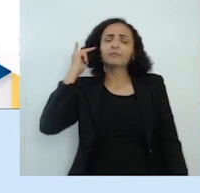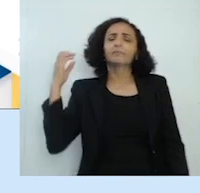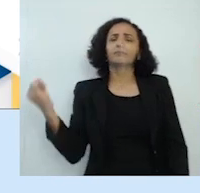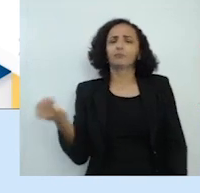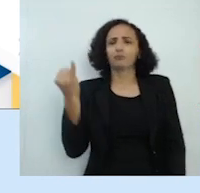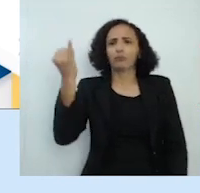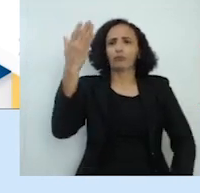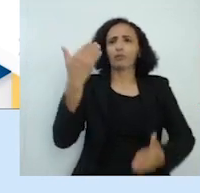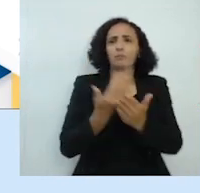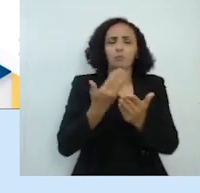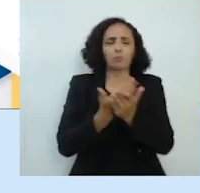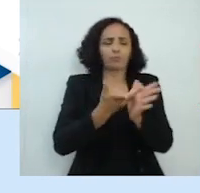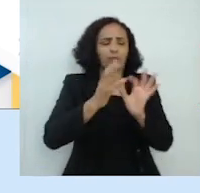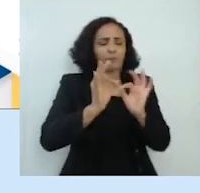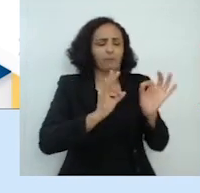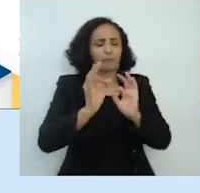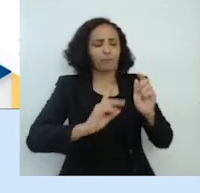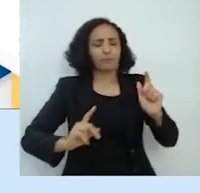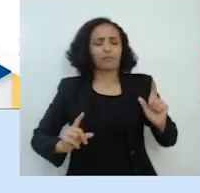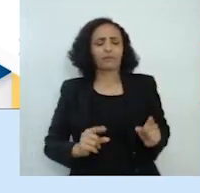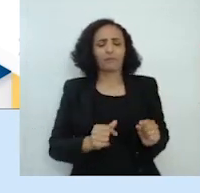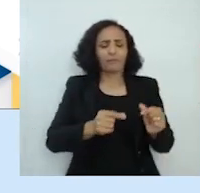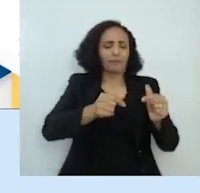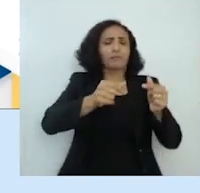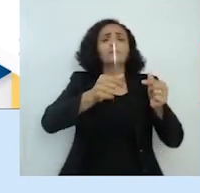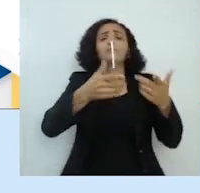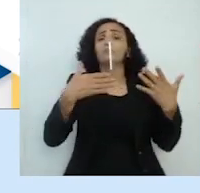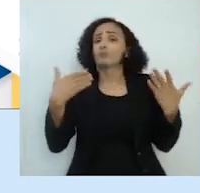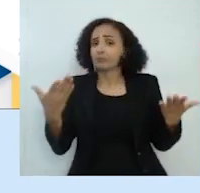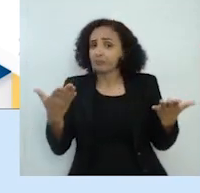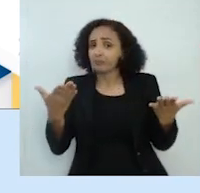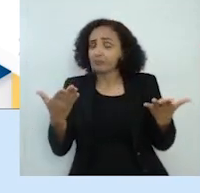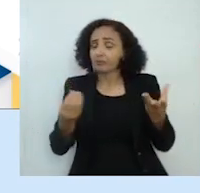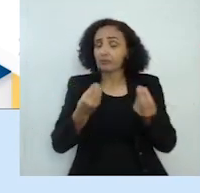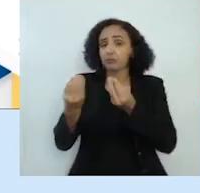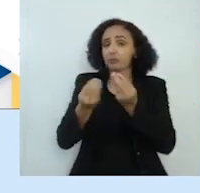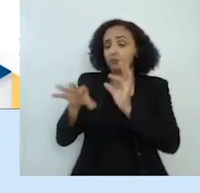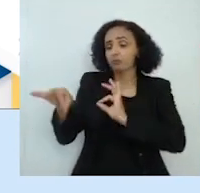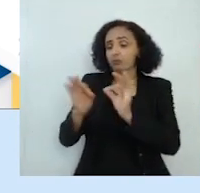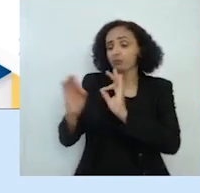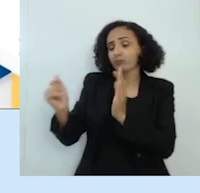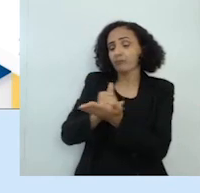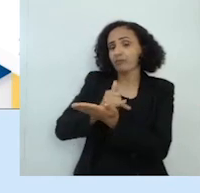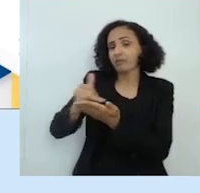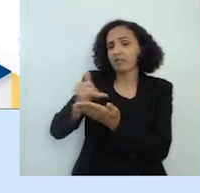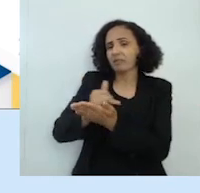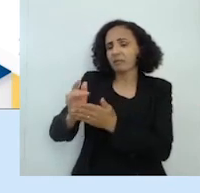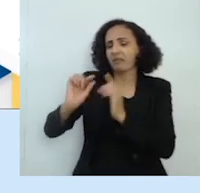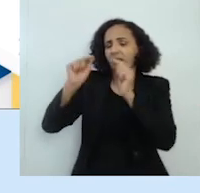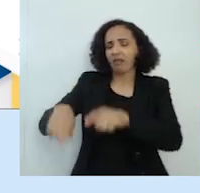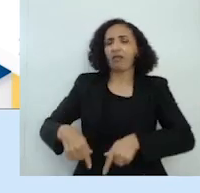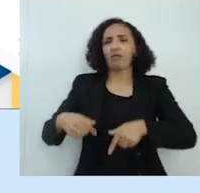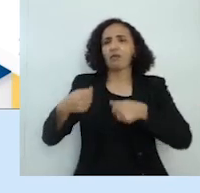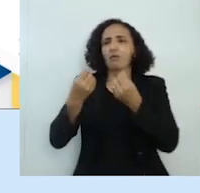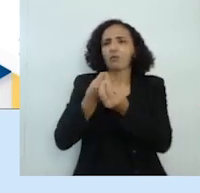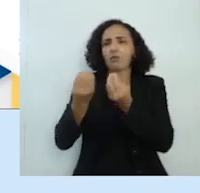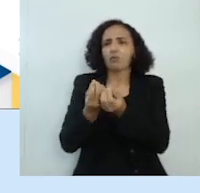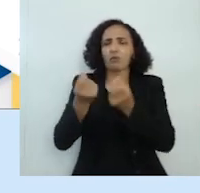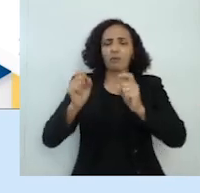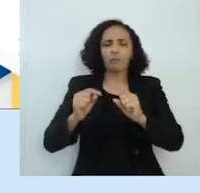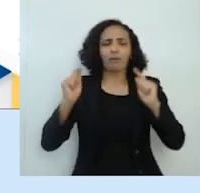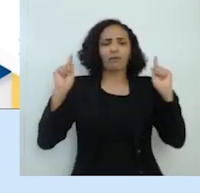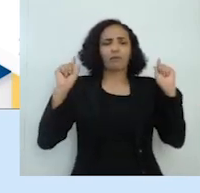alternativas ao modo capitalista de produção. Dessa forma, surgiram o anarquismo, gente, o comunismo